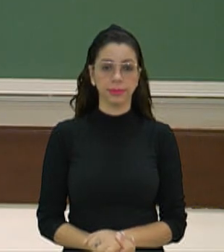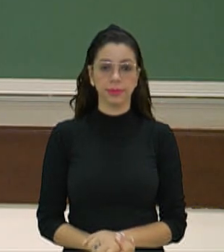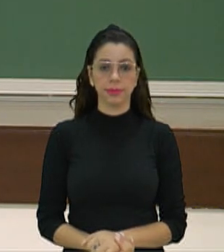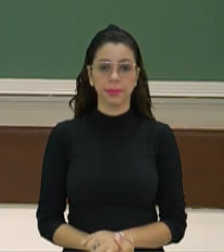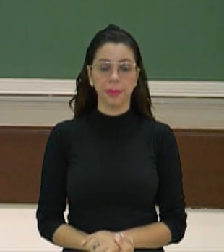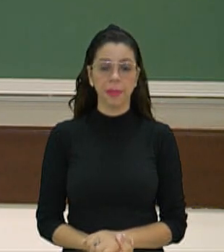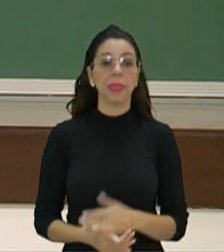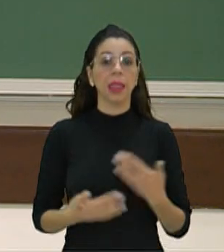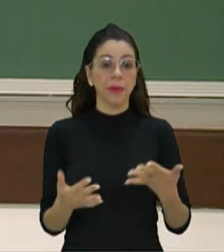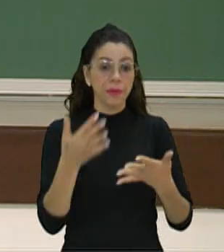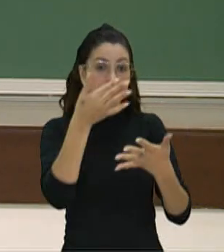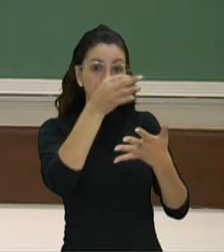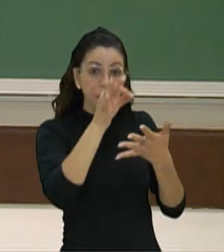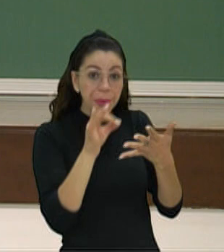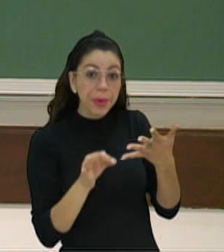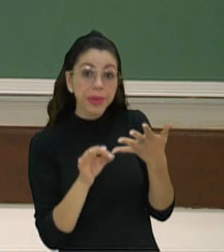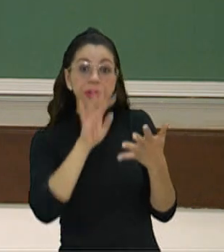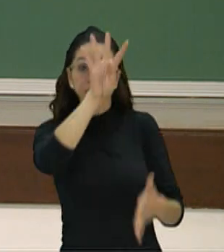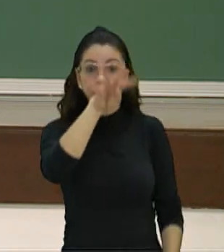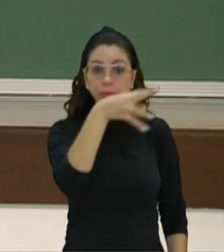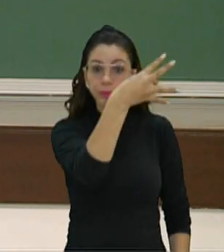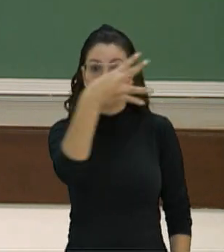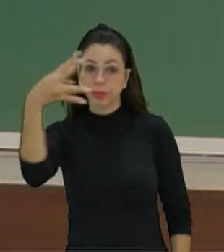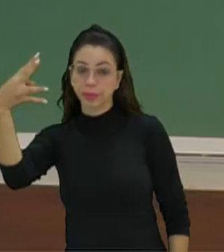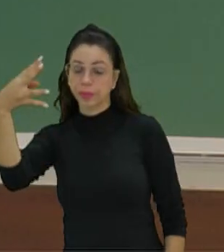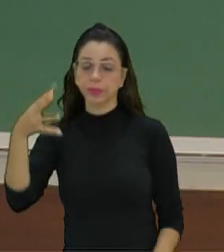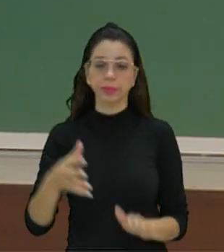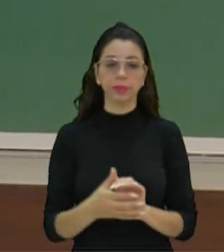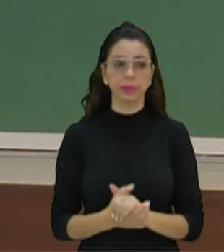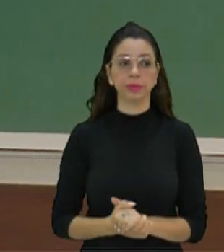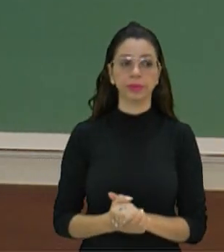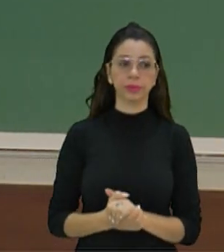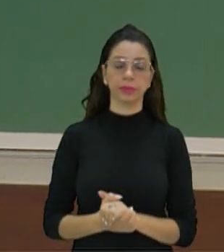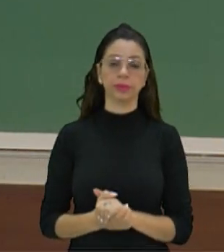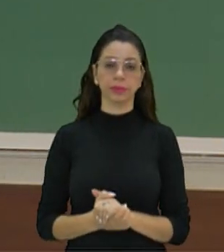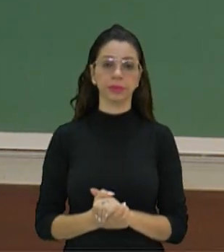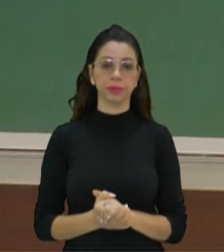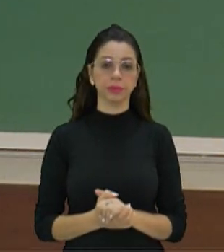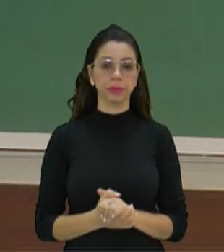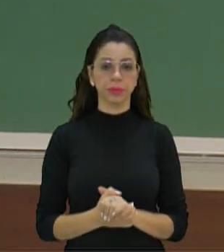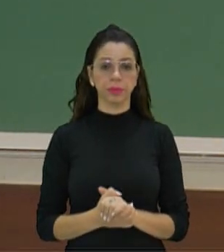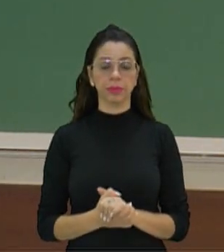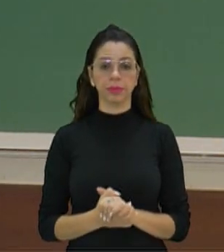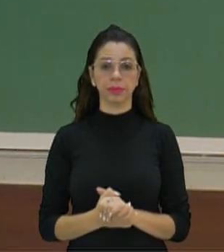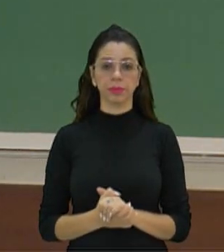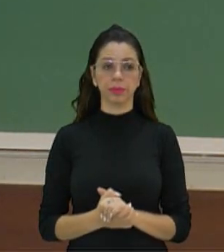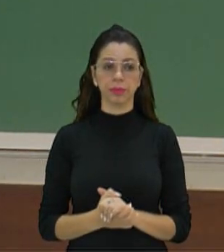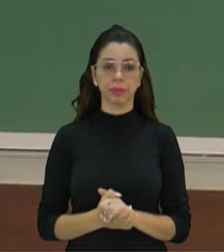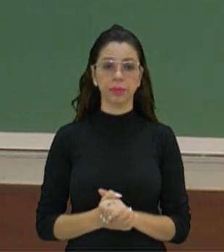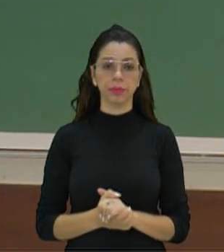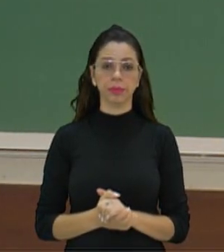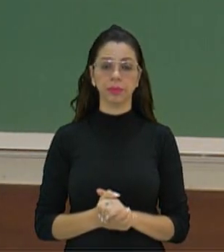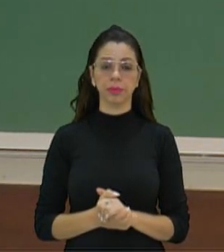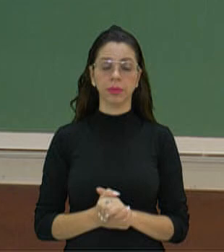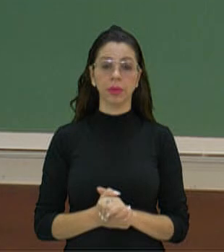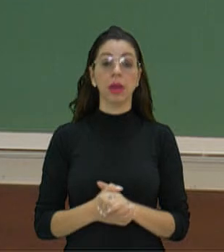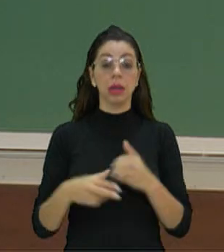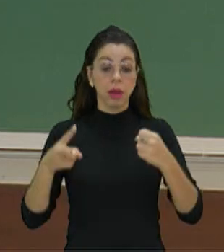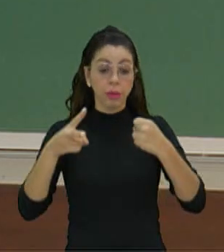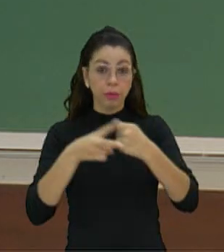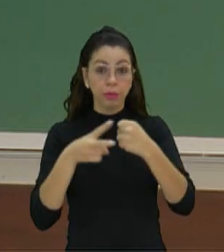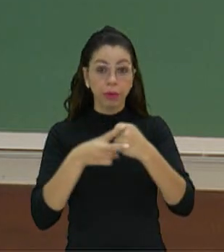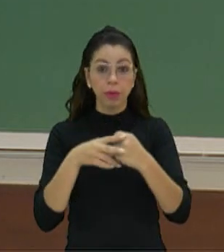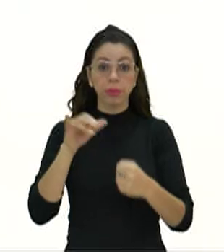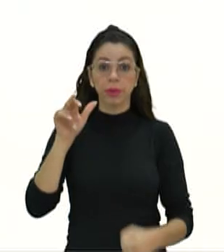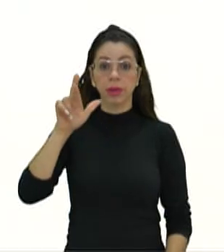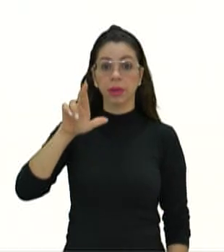Então, vamos corrigir aqui o nosso quadro, olha só. Study, studied, studied. Como é um verbo irregular, ele vai ser